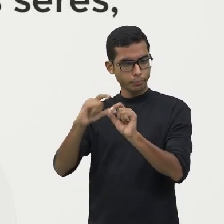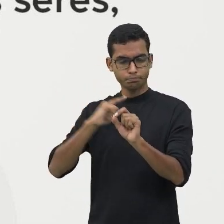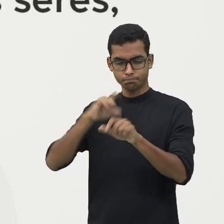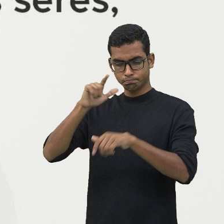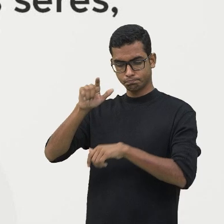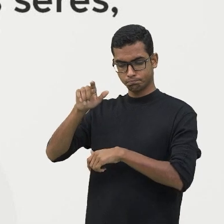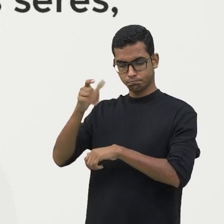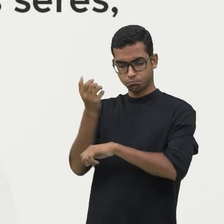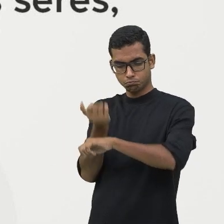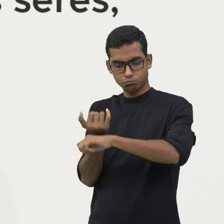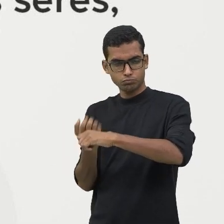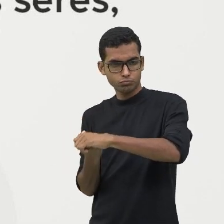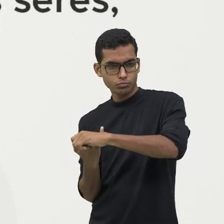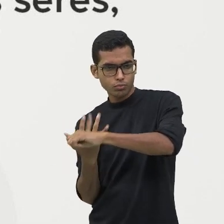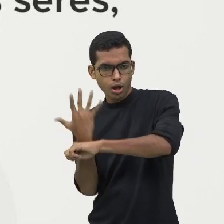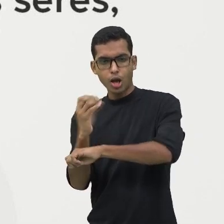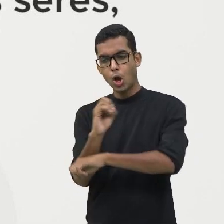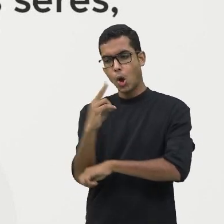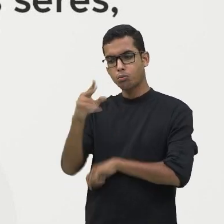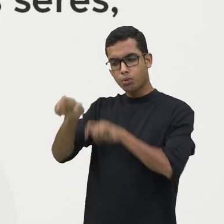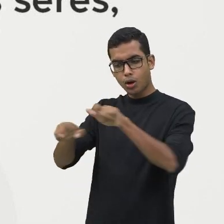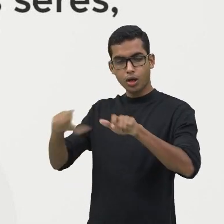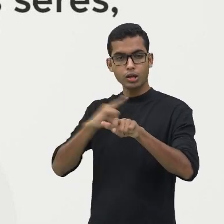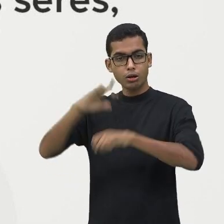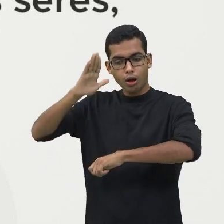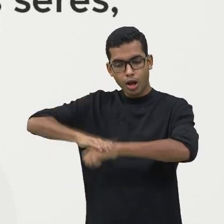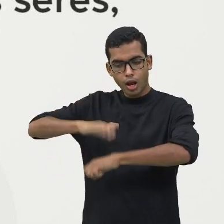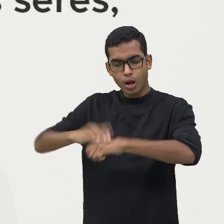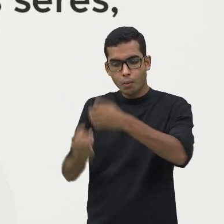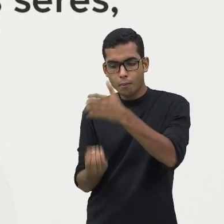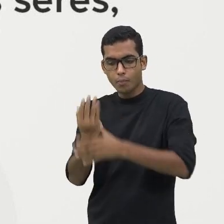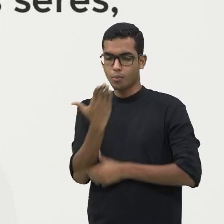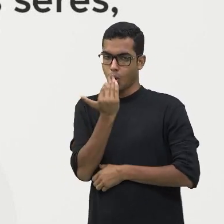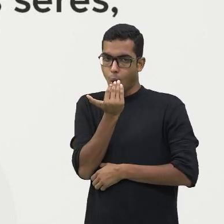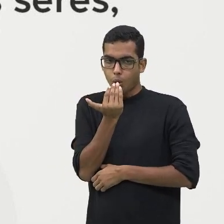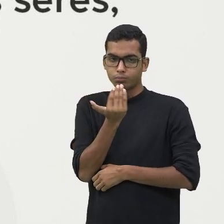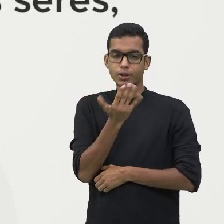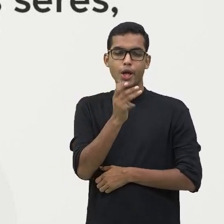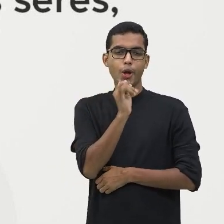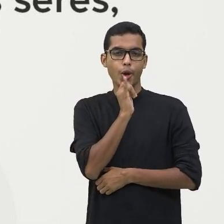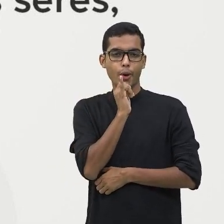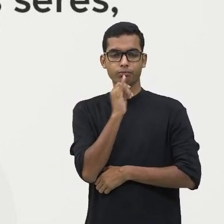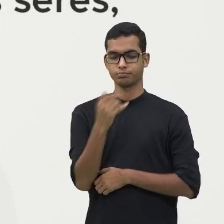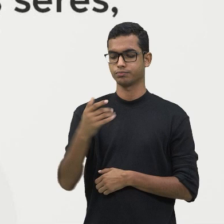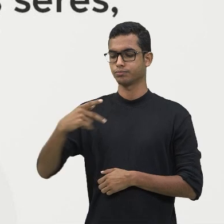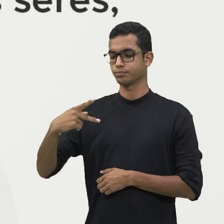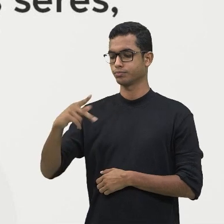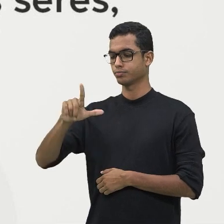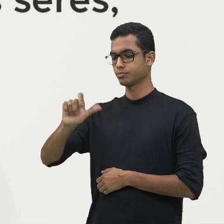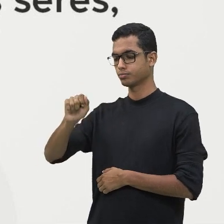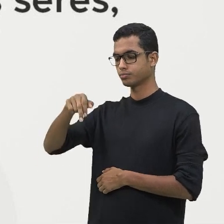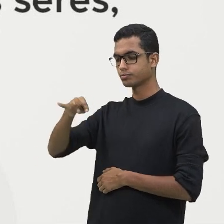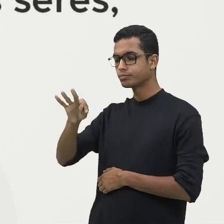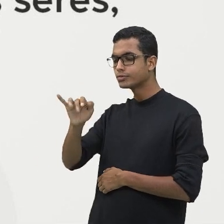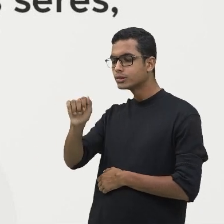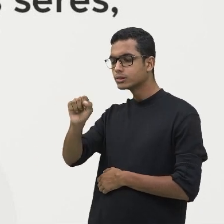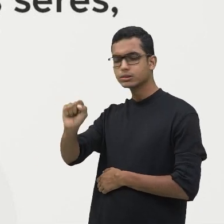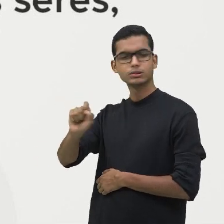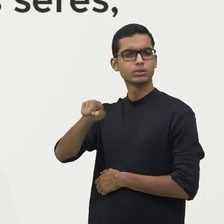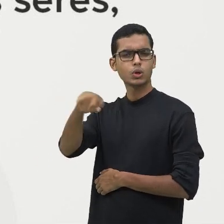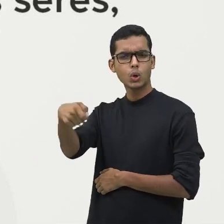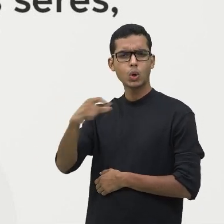Eles não vão se alimentar de outros seres. Por exemplo, as plantas. As plantas são seres autótrofos. Elas